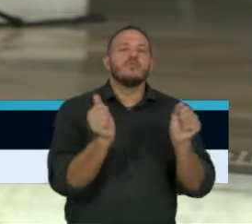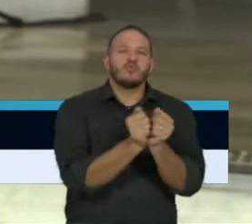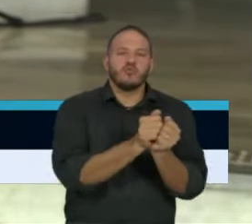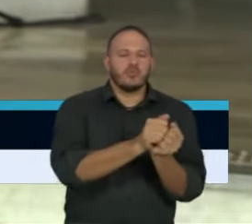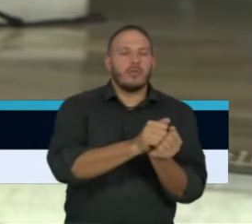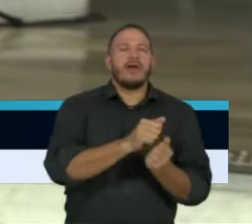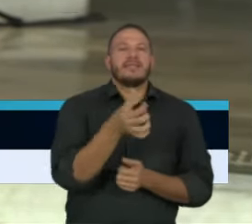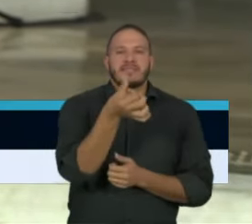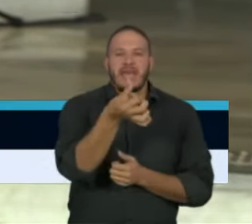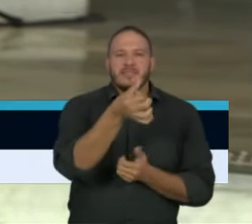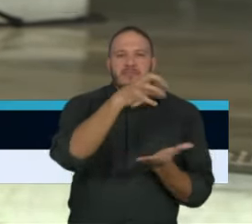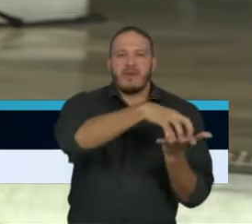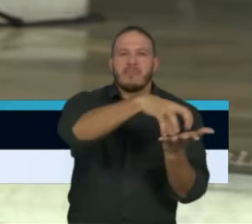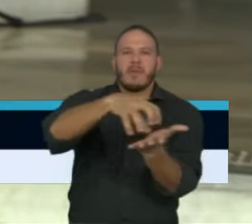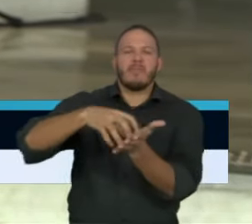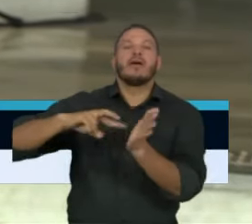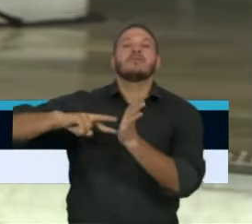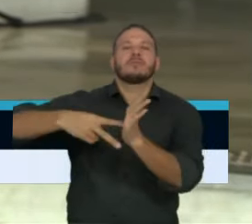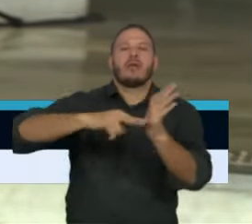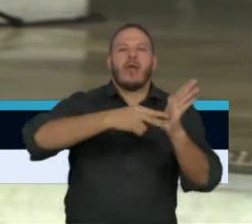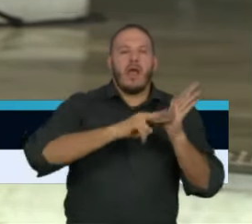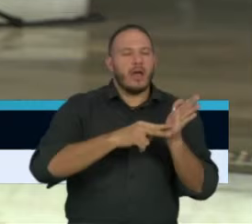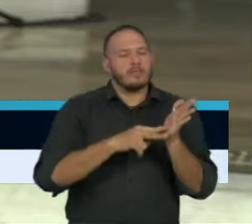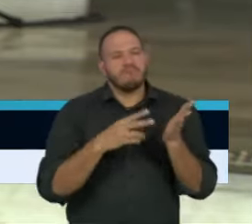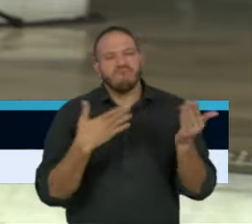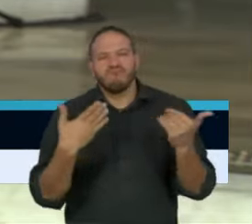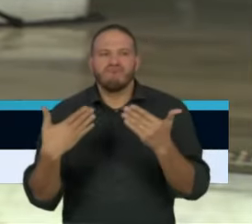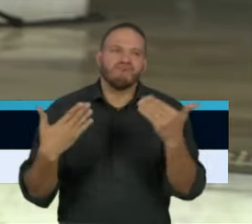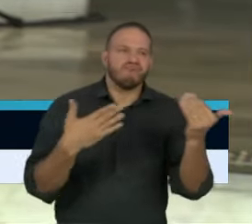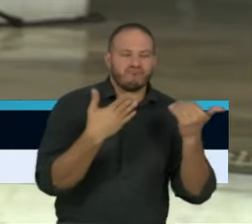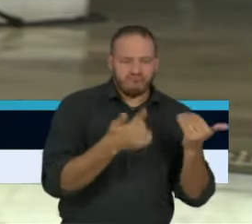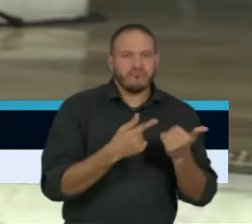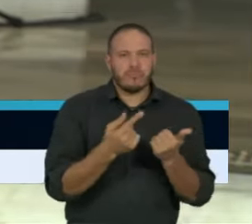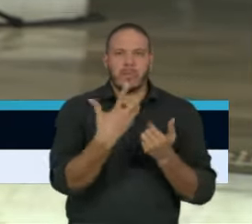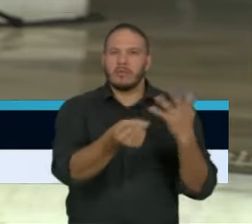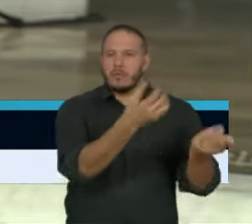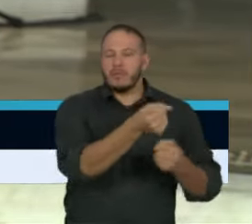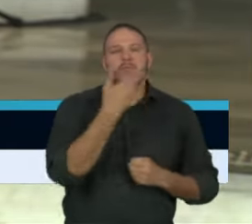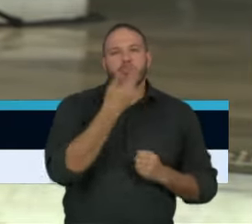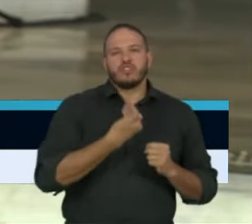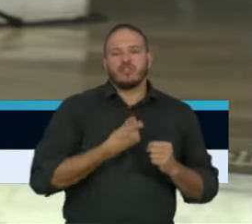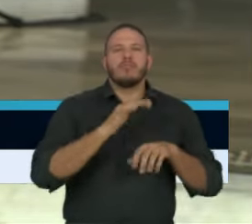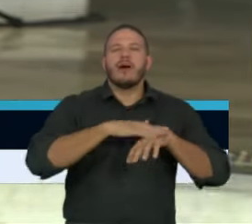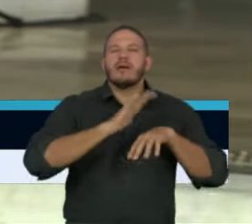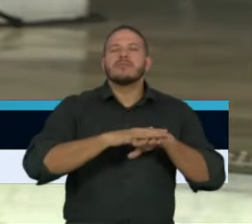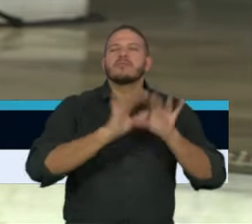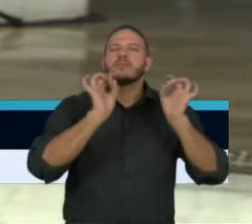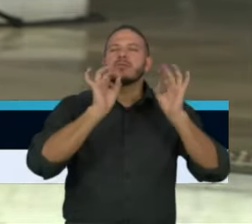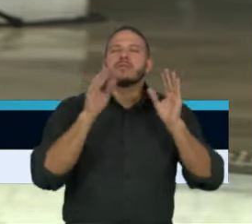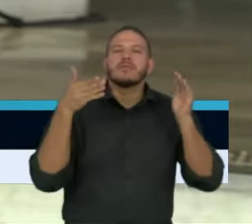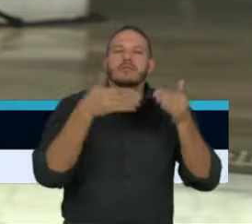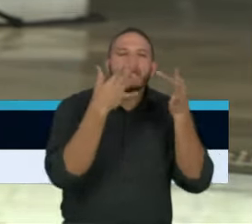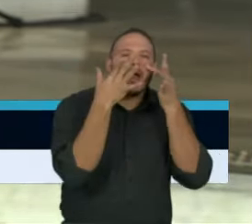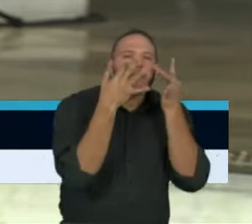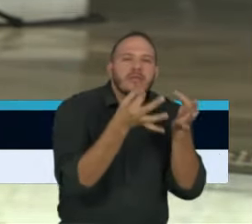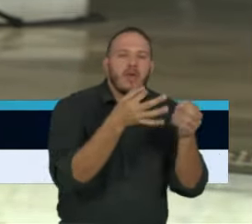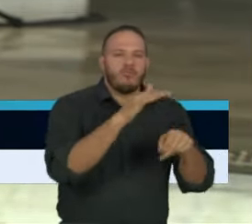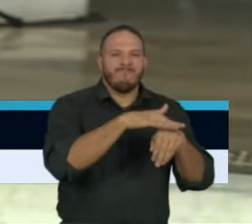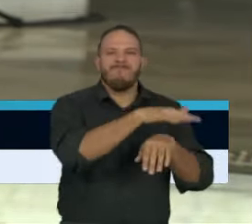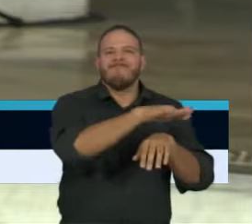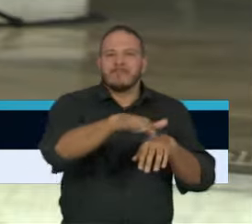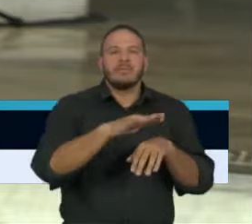centrais sindicais. E com eles, nós estamos atendendo um pedido específico que foi dar essa atenção emergencial